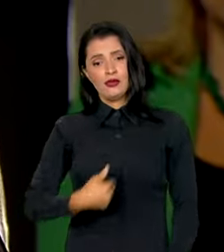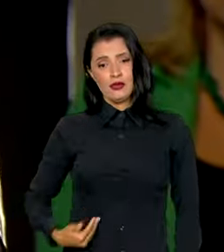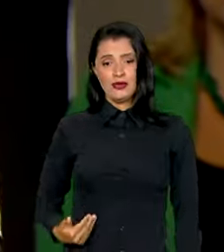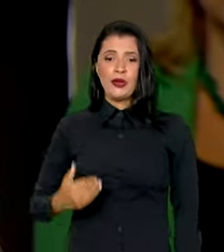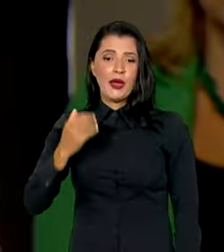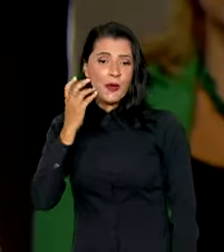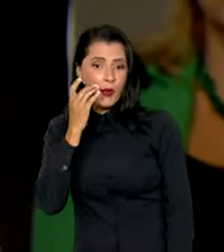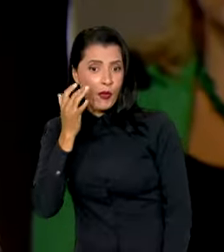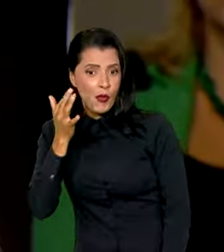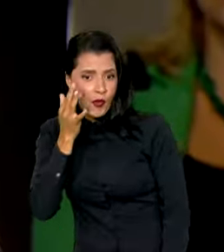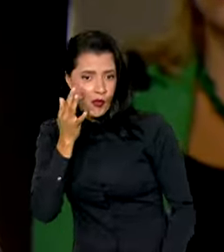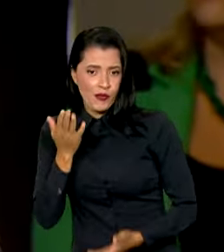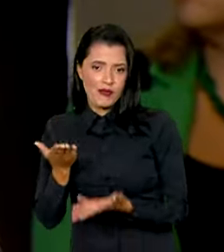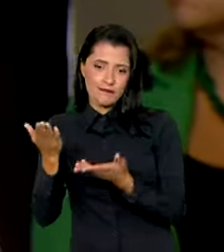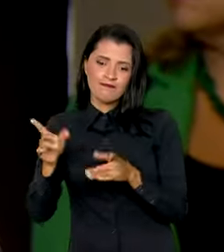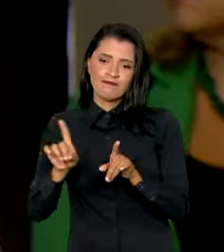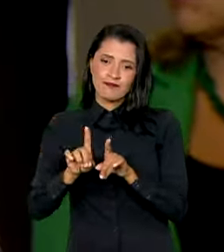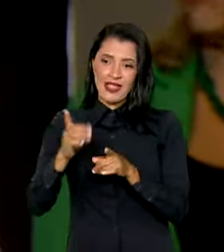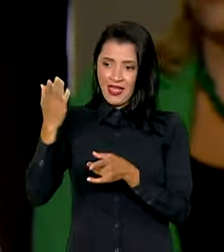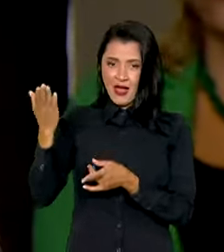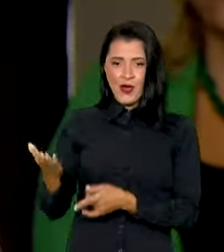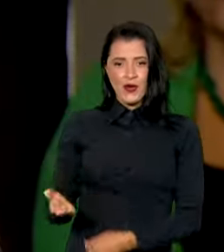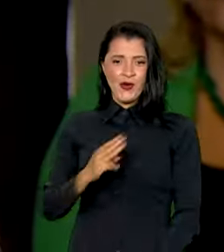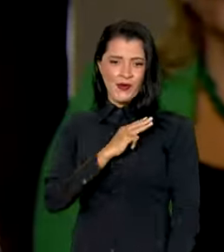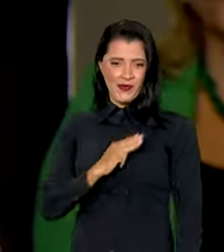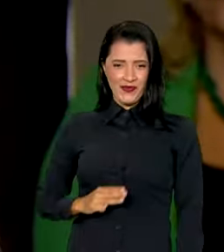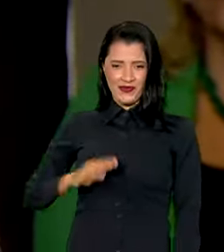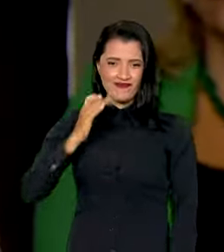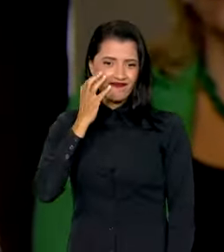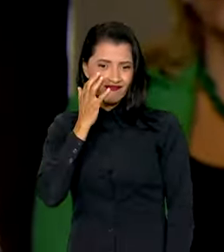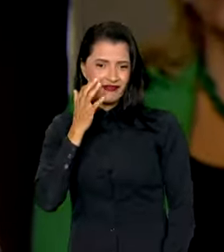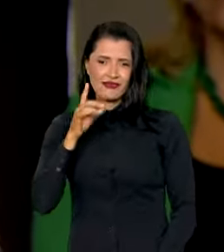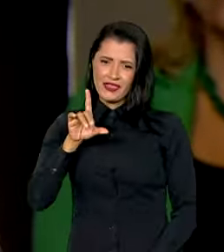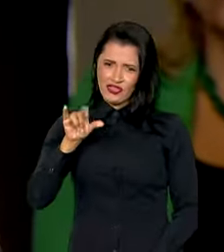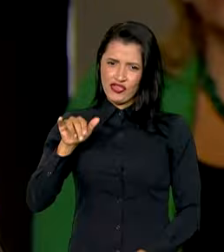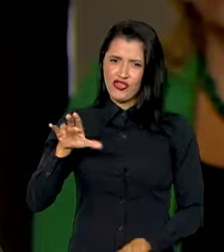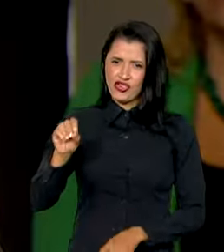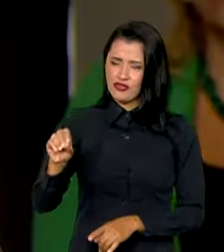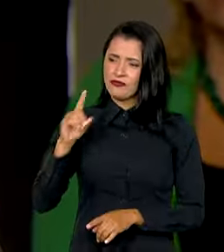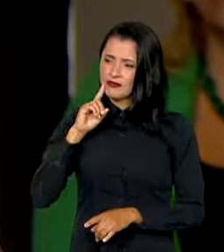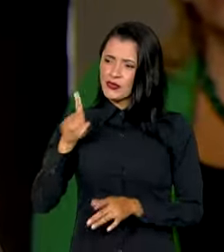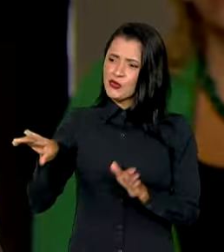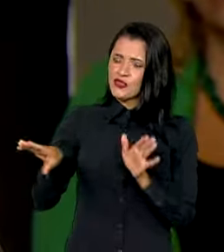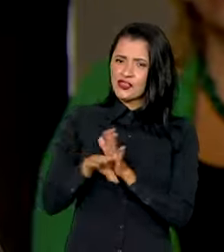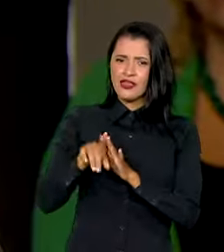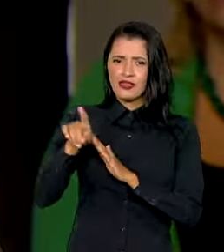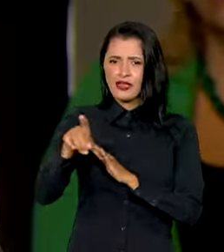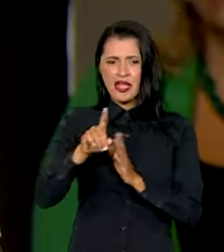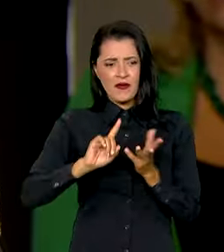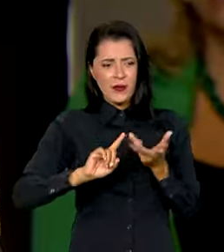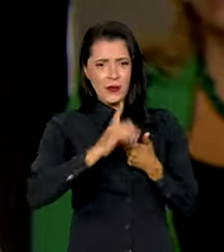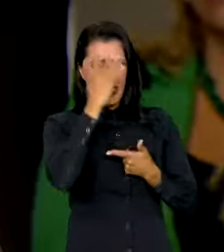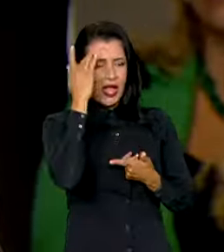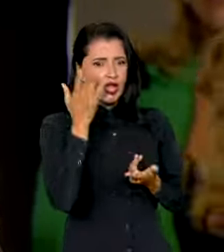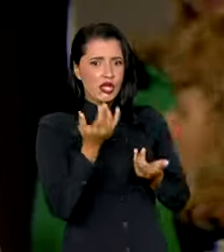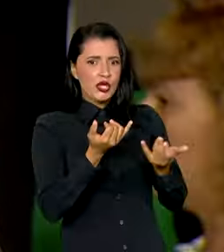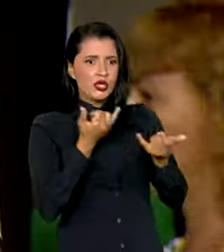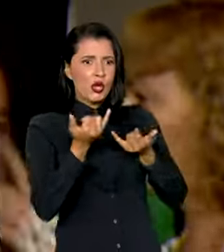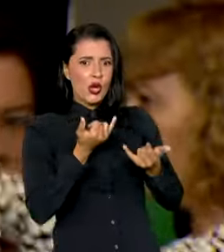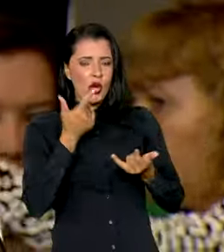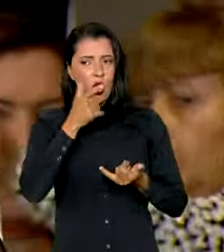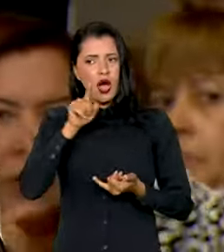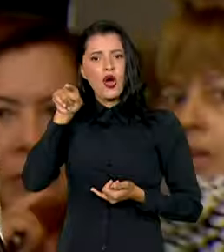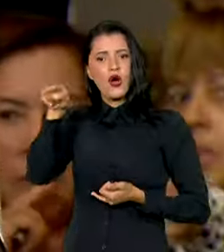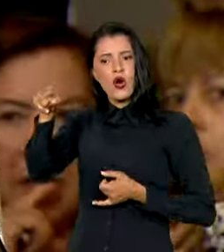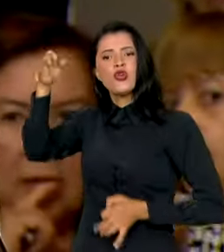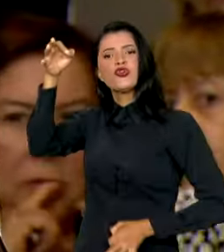Dino. Ministro Dino, quando eu estava chegando aqui, recebi muitos comentários elogiosos que disseram: a justiça tem